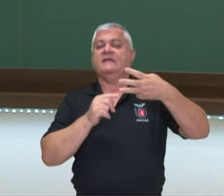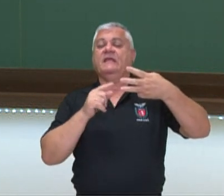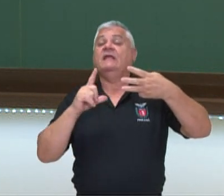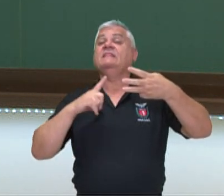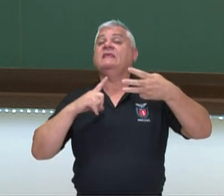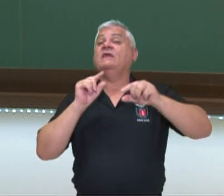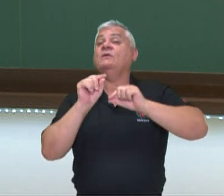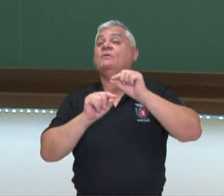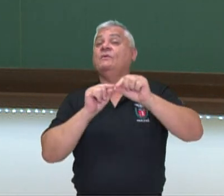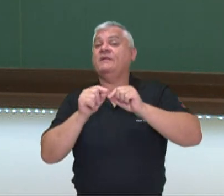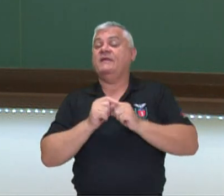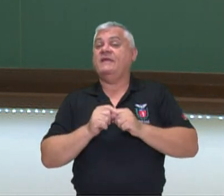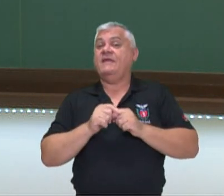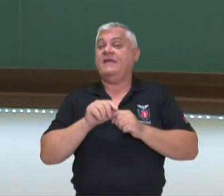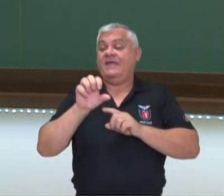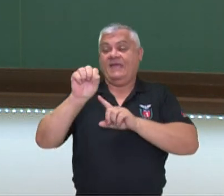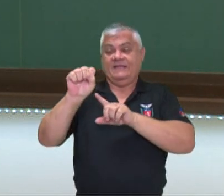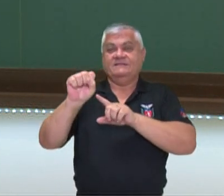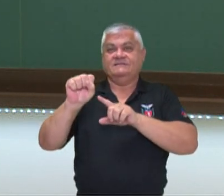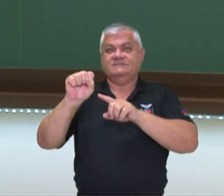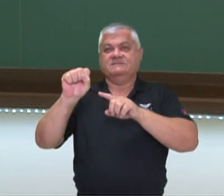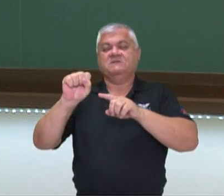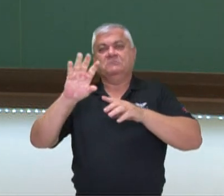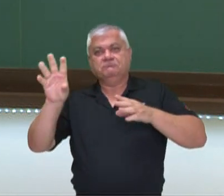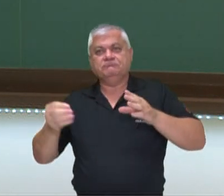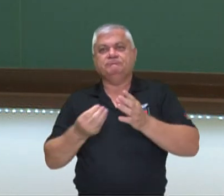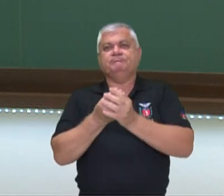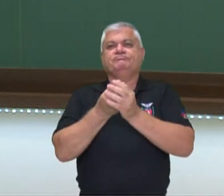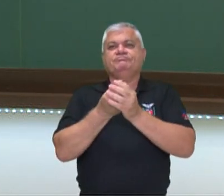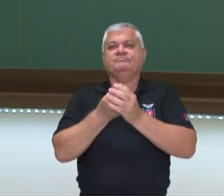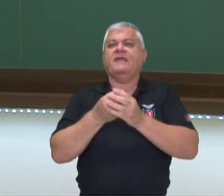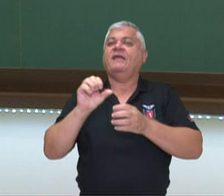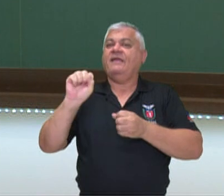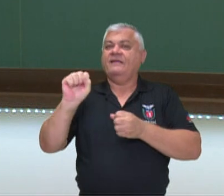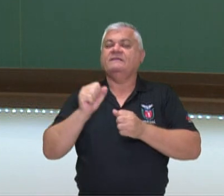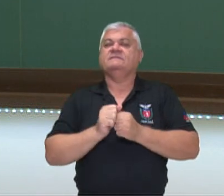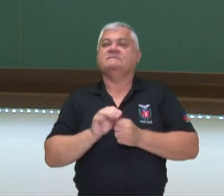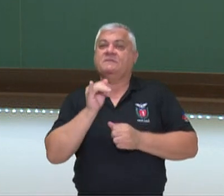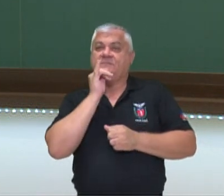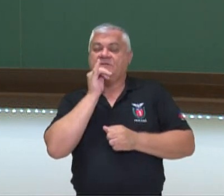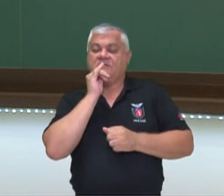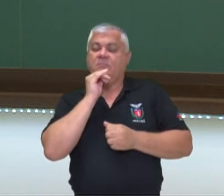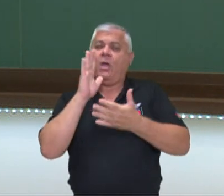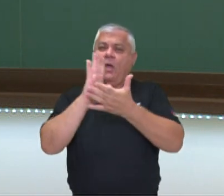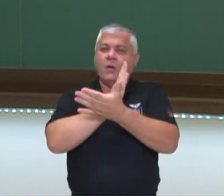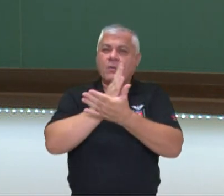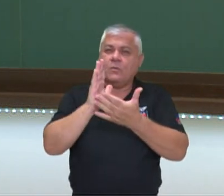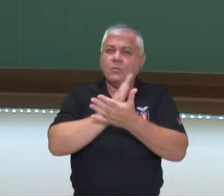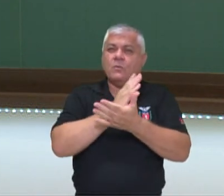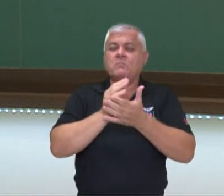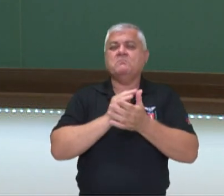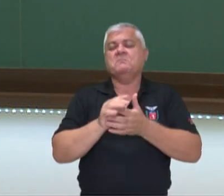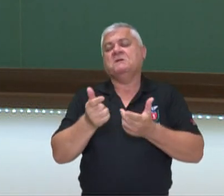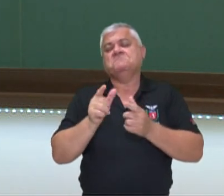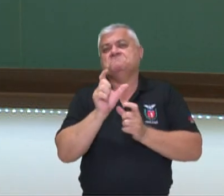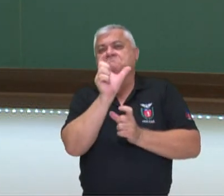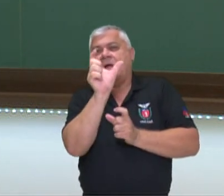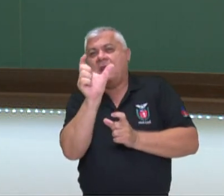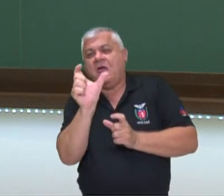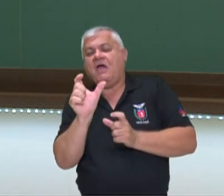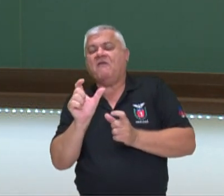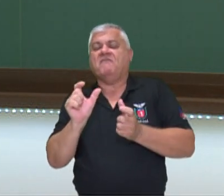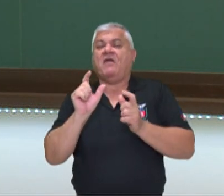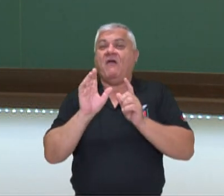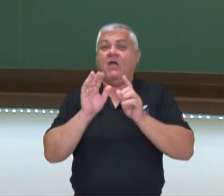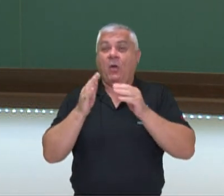verbos recebem S. A maioria deles que são terminados em consoantes ou que terminados em E, mas